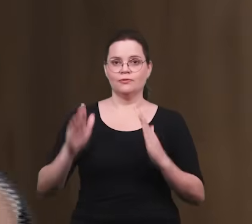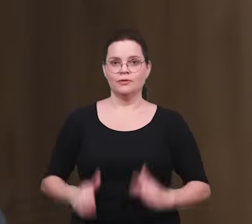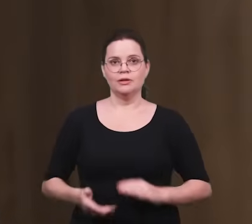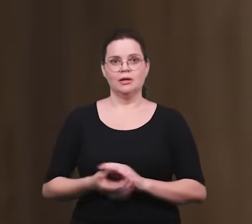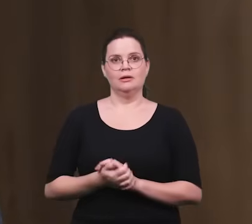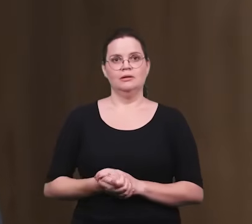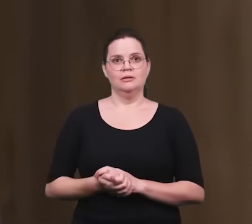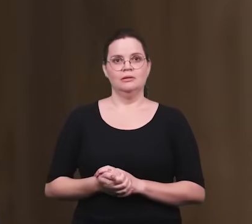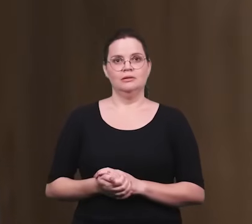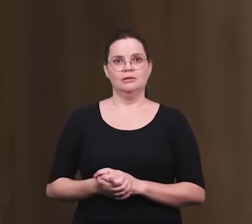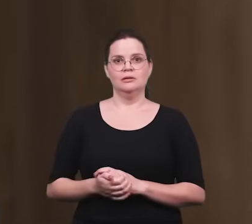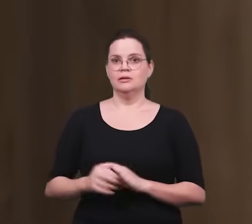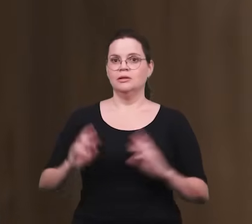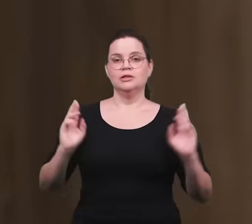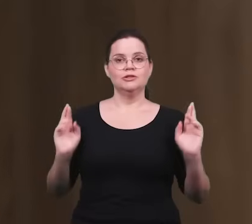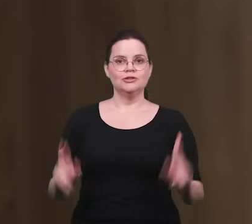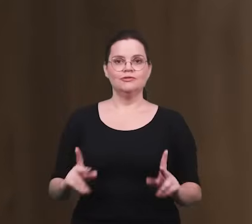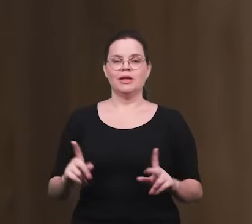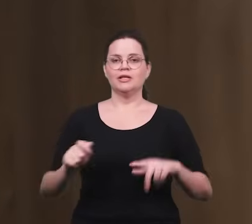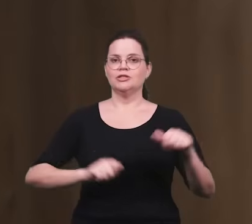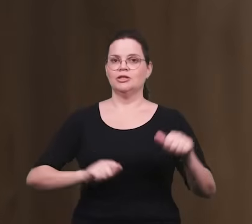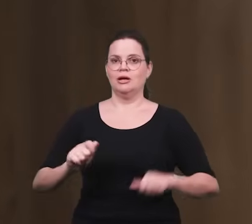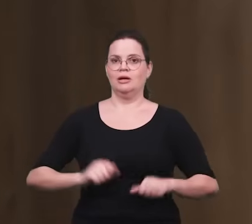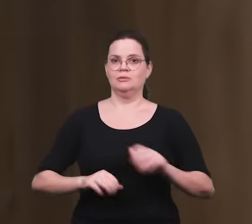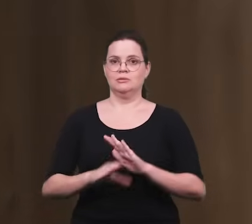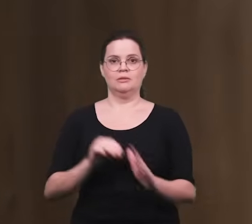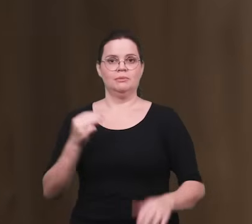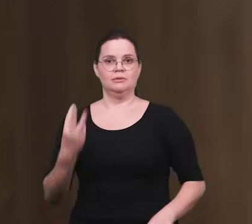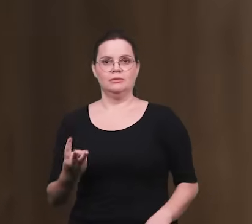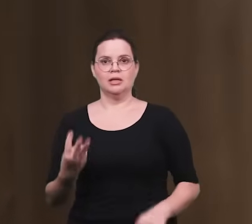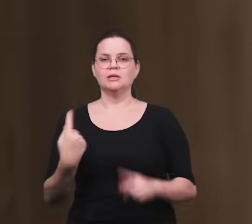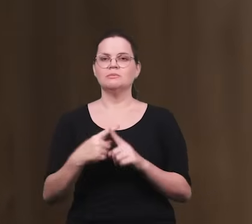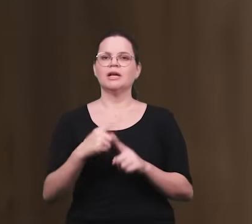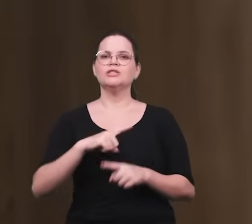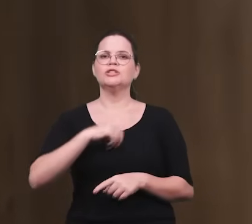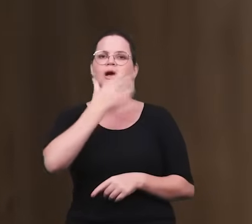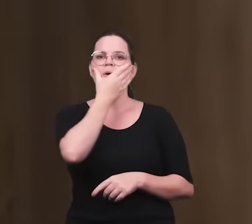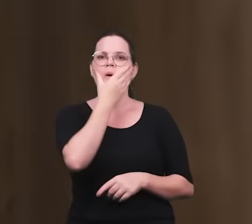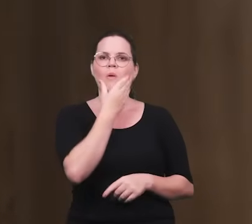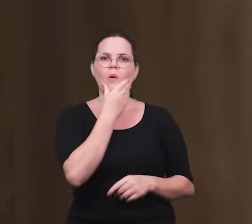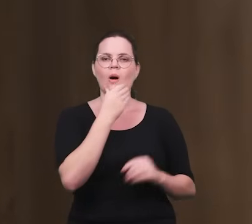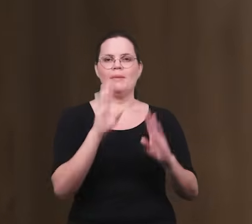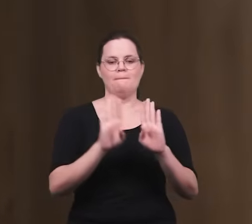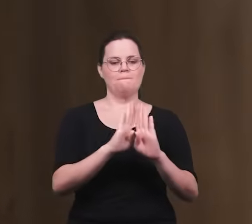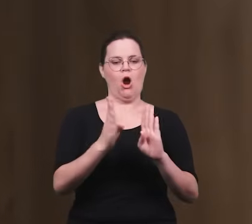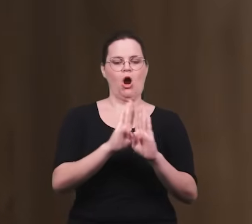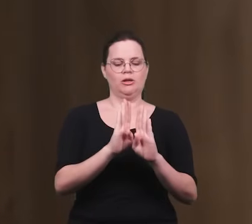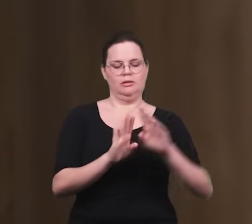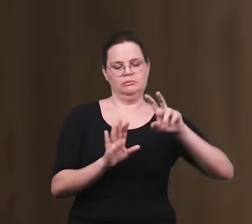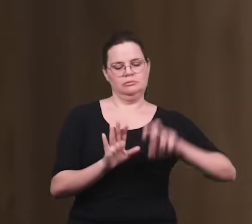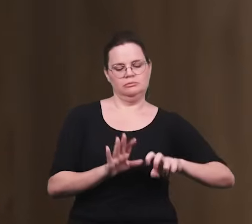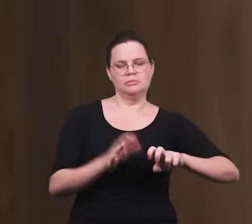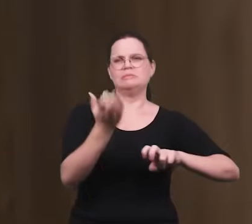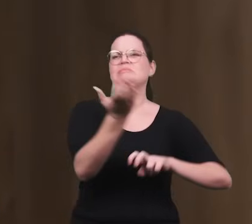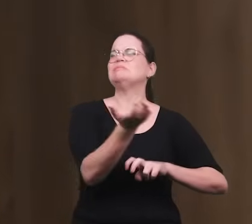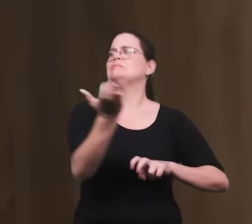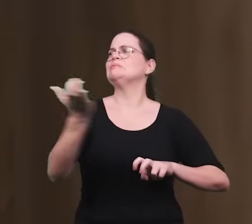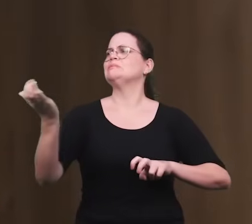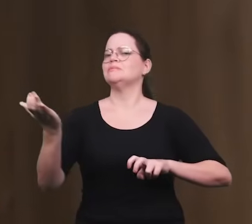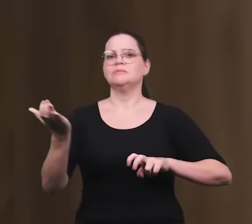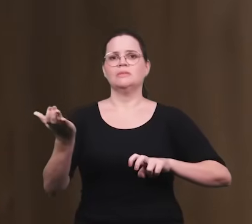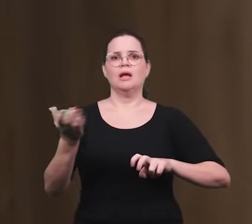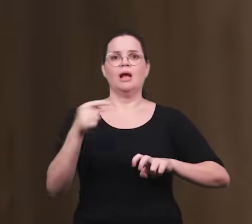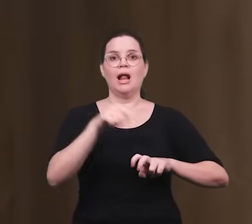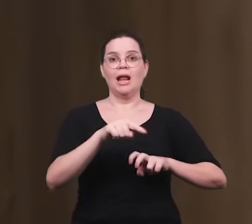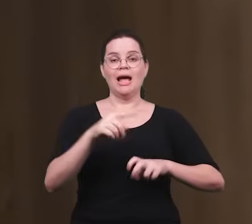3, que deixaram o coxo na porta do templo. Lembram disso? E ele ficava pedindo esmolas e a vida dele não era transformada. A religião